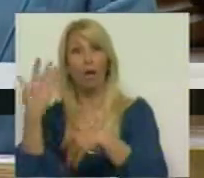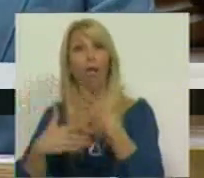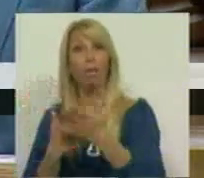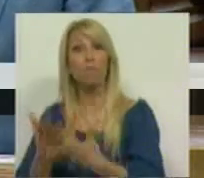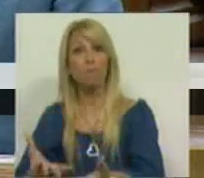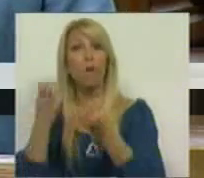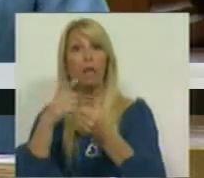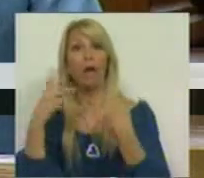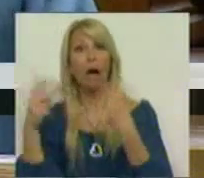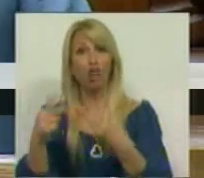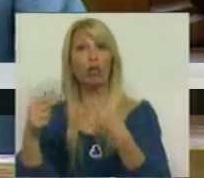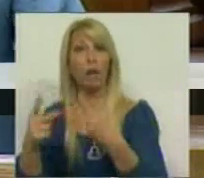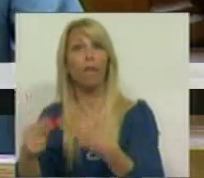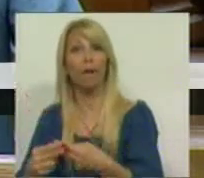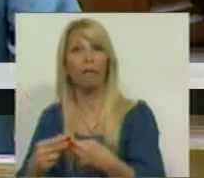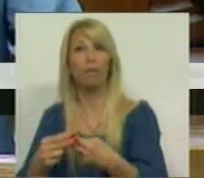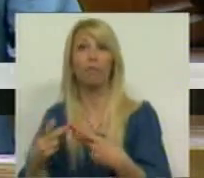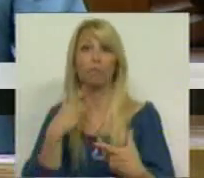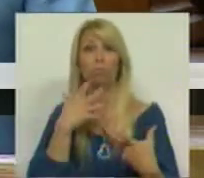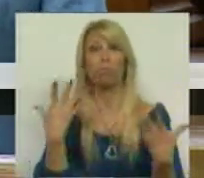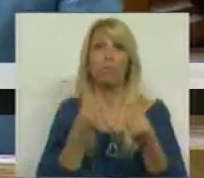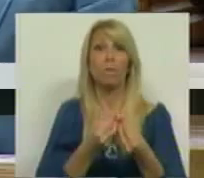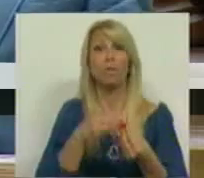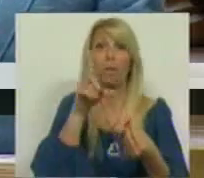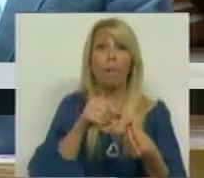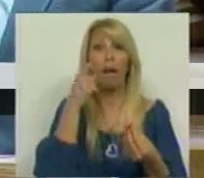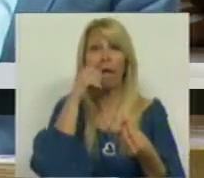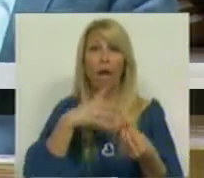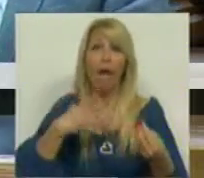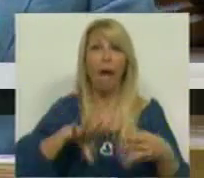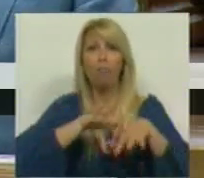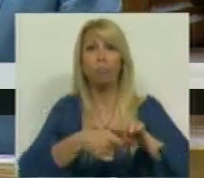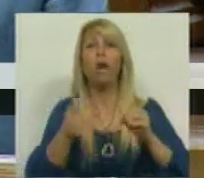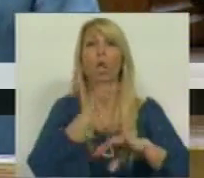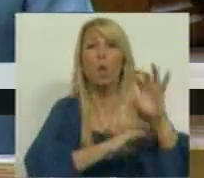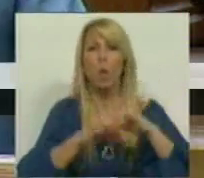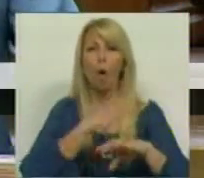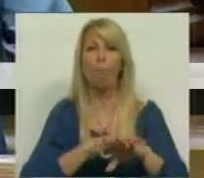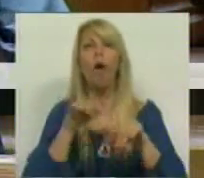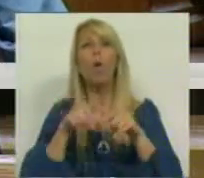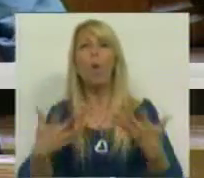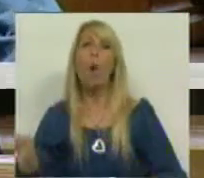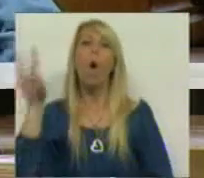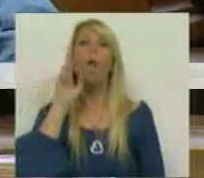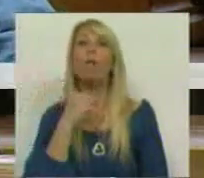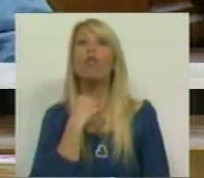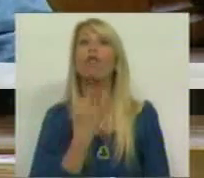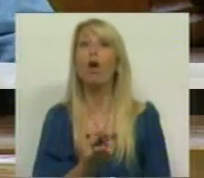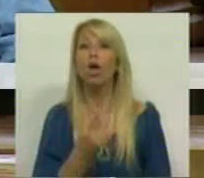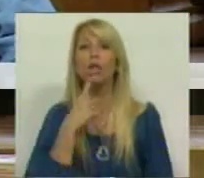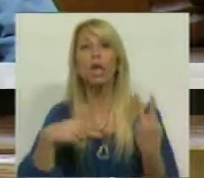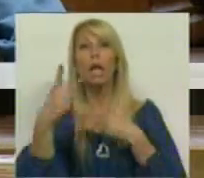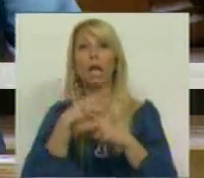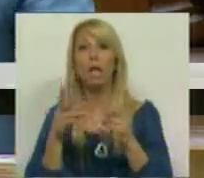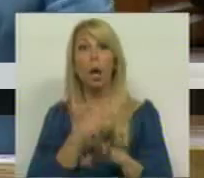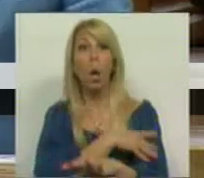austeridade, prossegue também ao lado daqueles que destroem a Europa. Hoje ouvimos esta voz crítica a um comissário